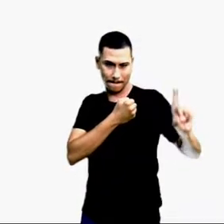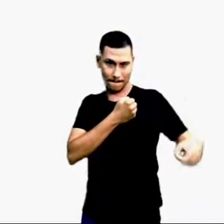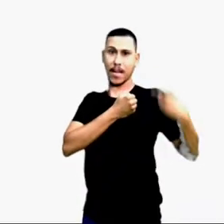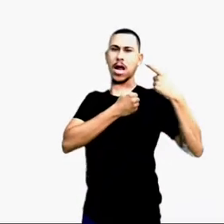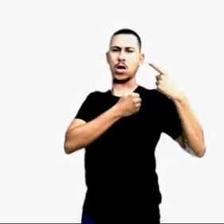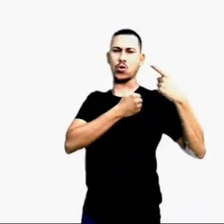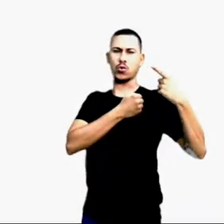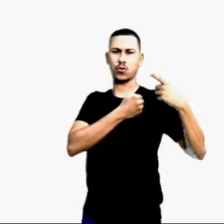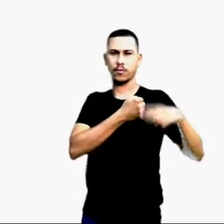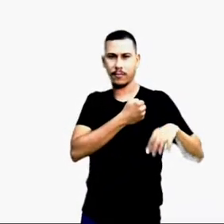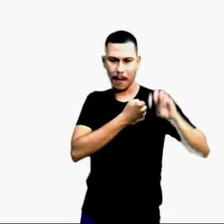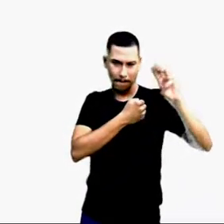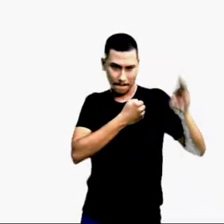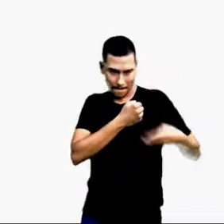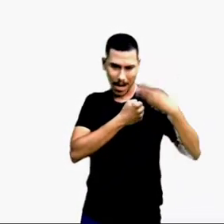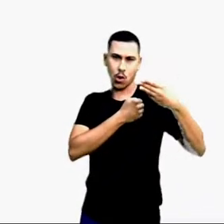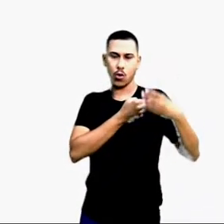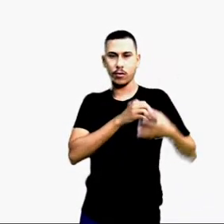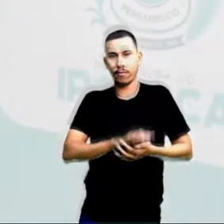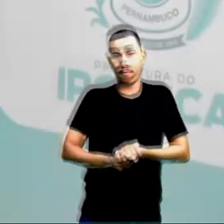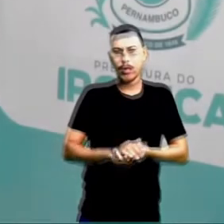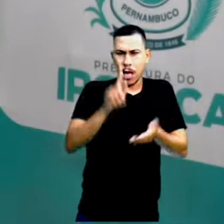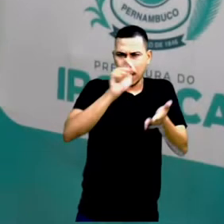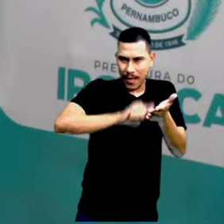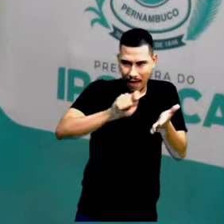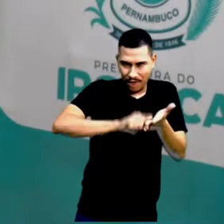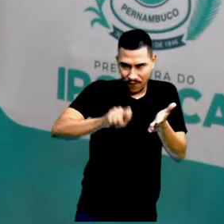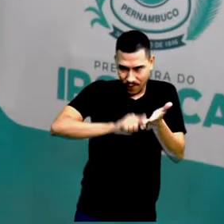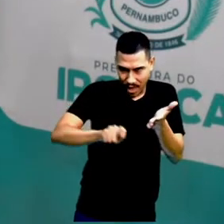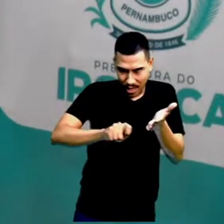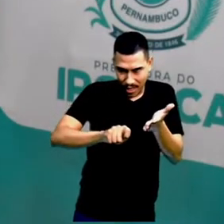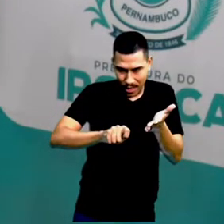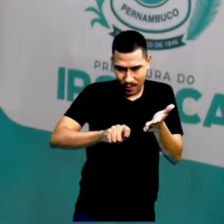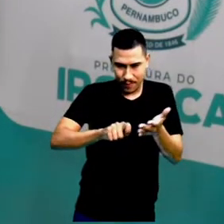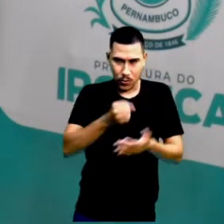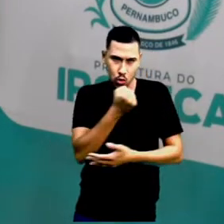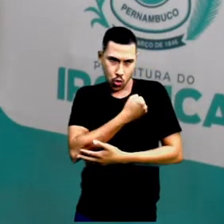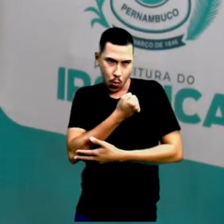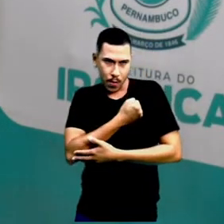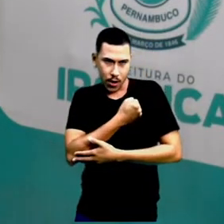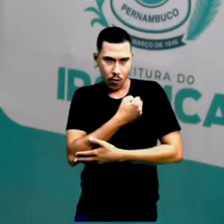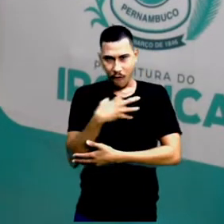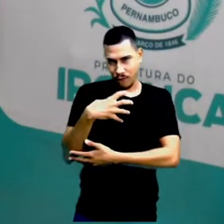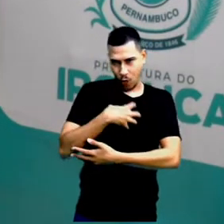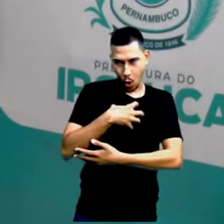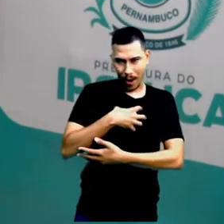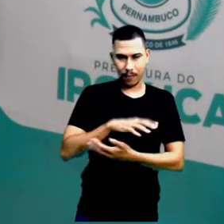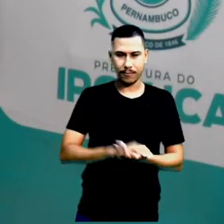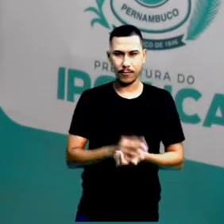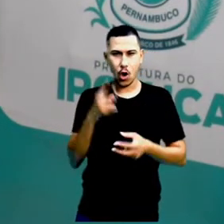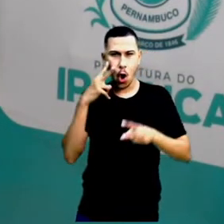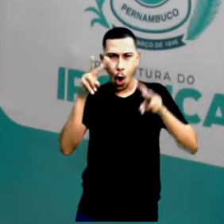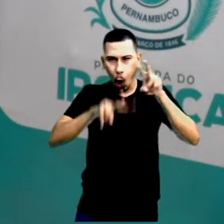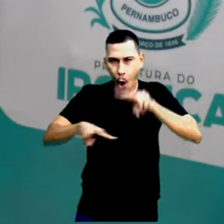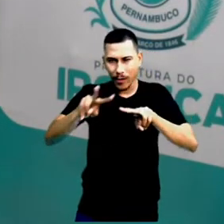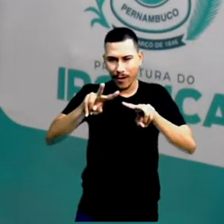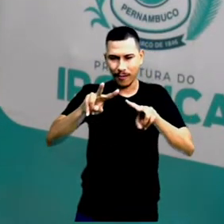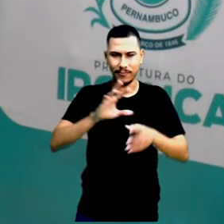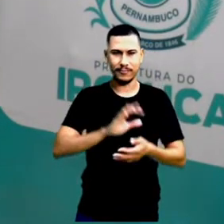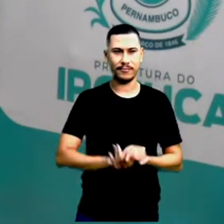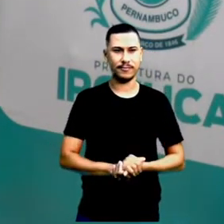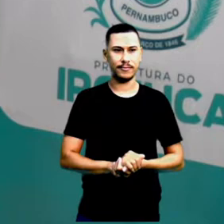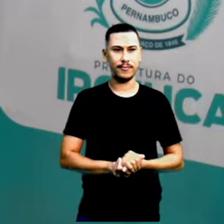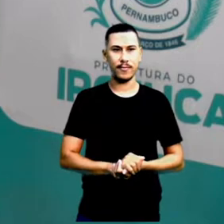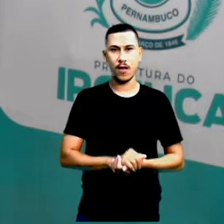Vamos escrever esse número na base 10. Olha como ficará. Você vai pegar agora a sua